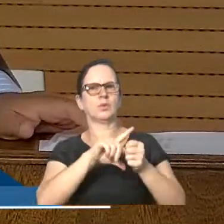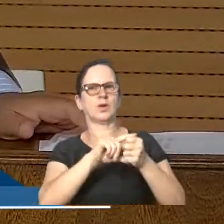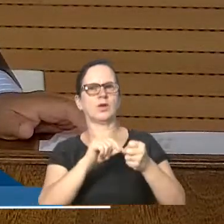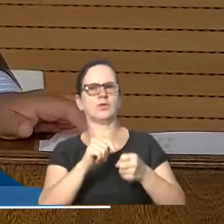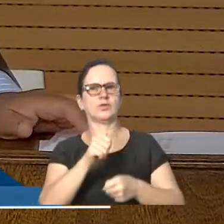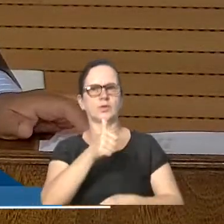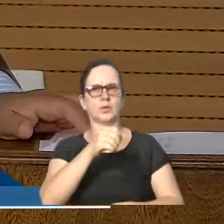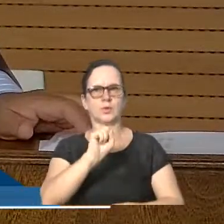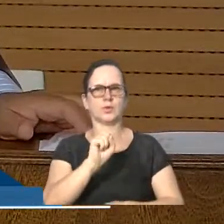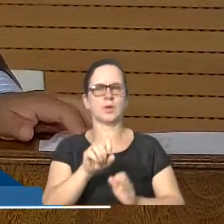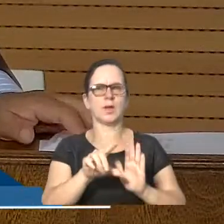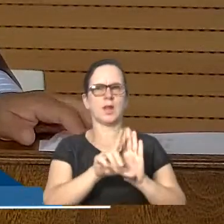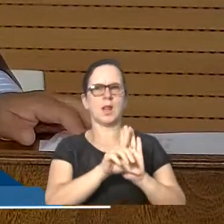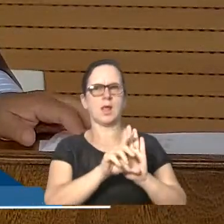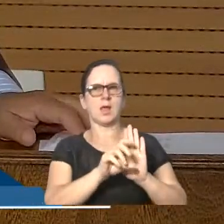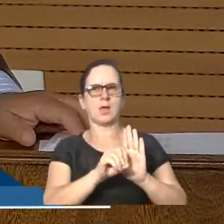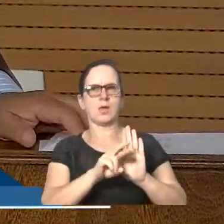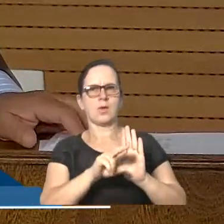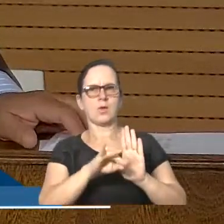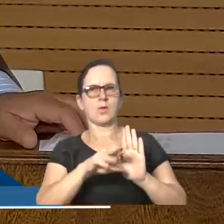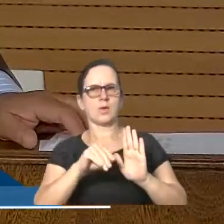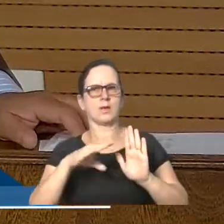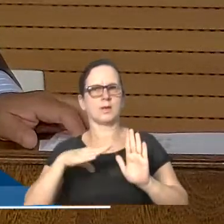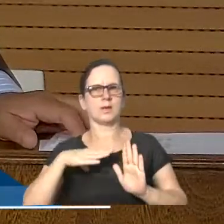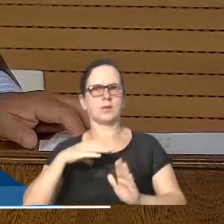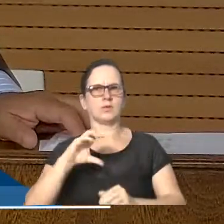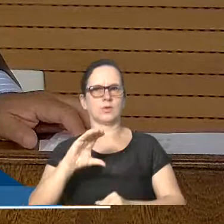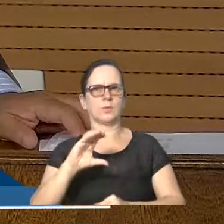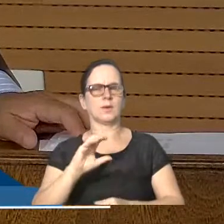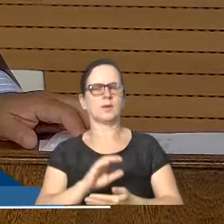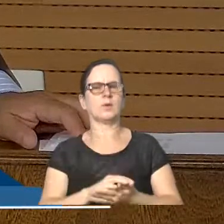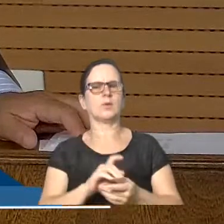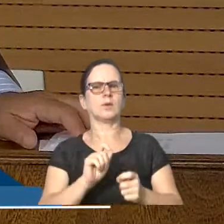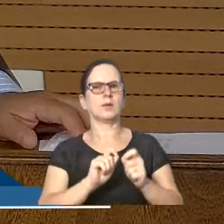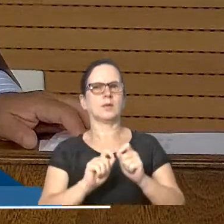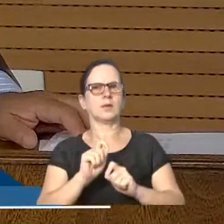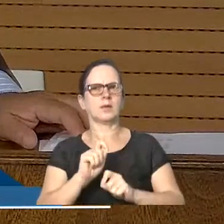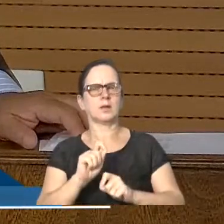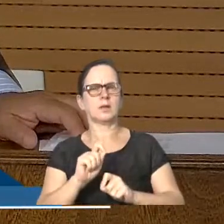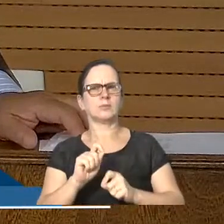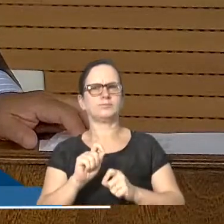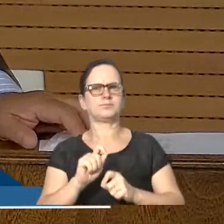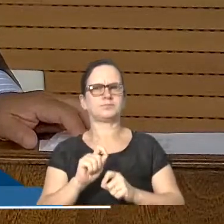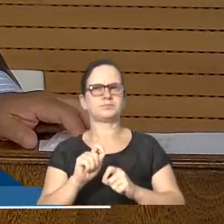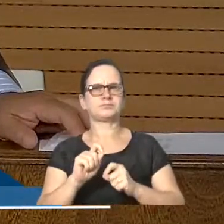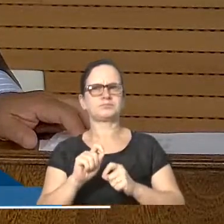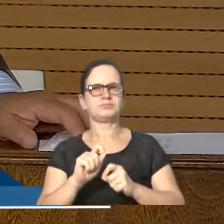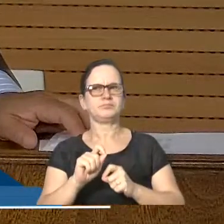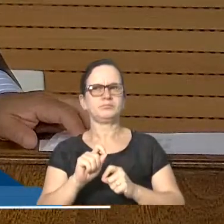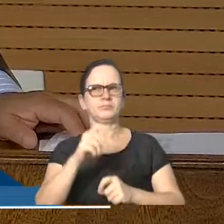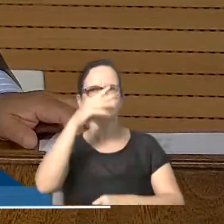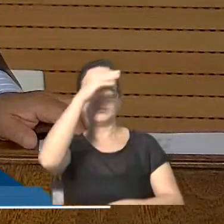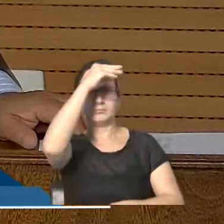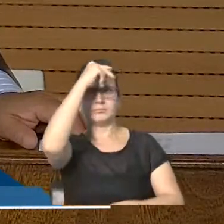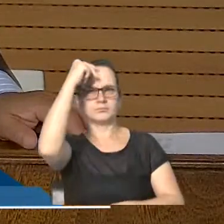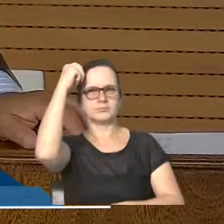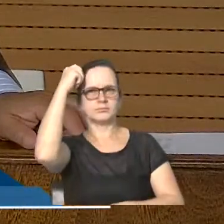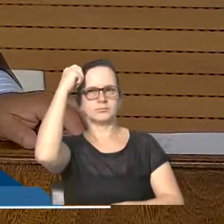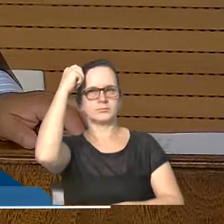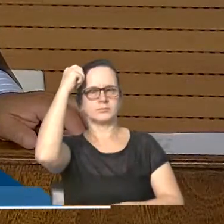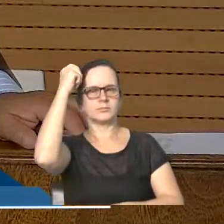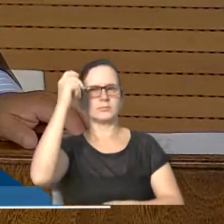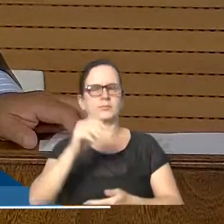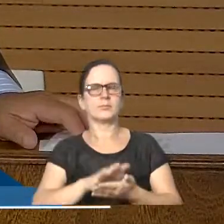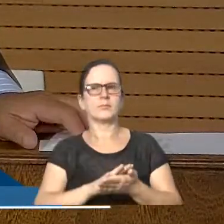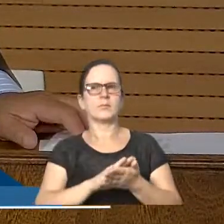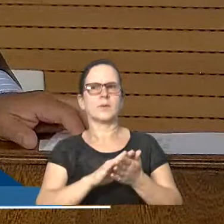5 da Lei Orgânica do Município de Cubatão, preceitua que cabe à Câmara, com a sanção do prefeito, dispor sobre